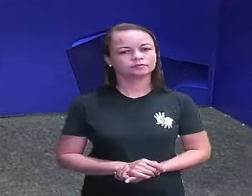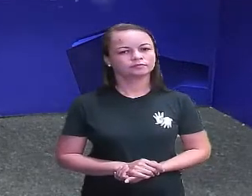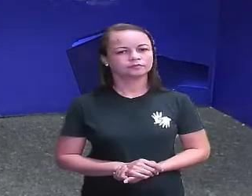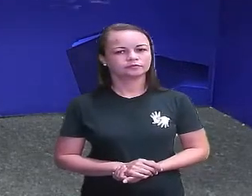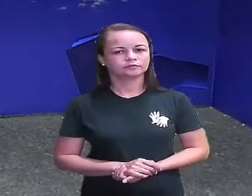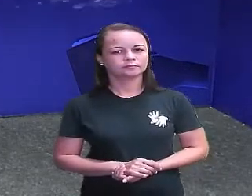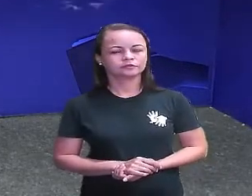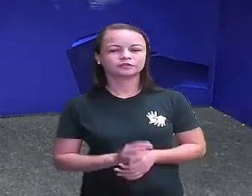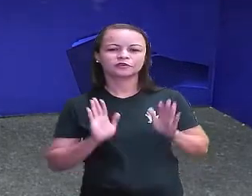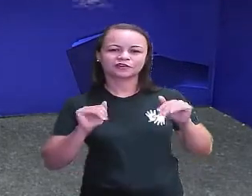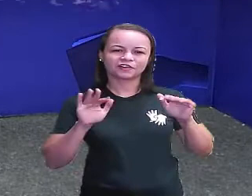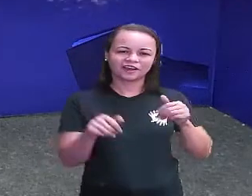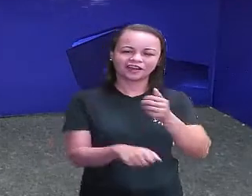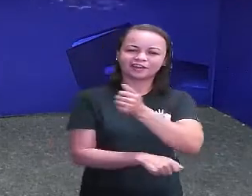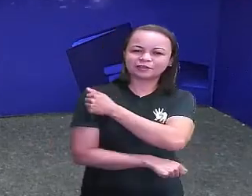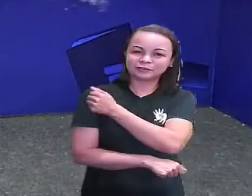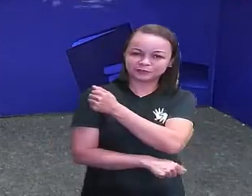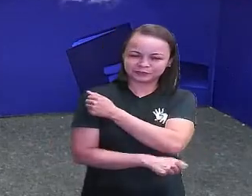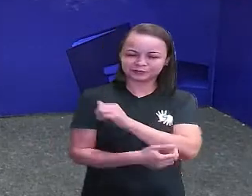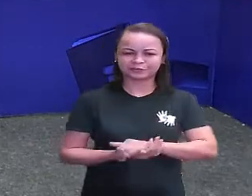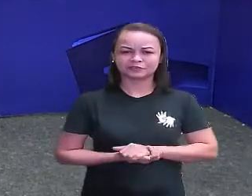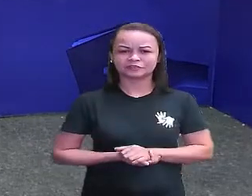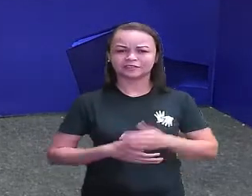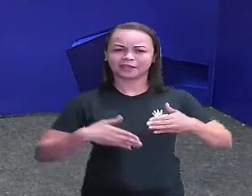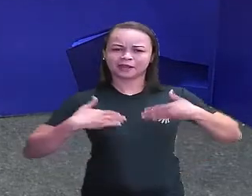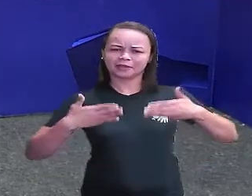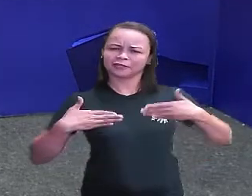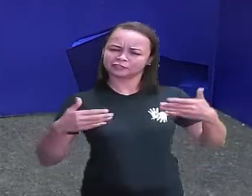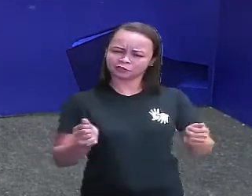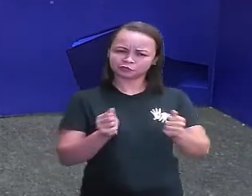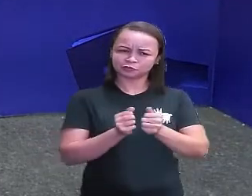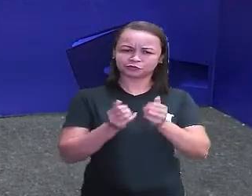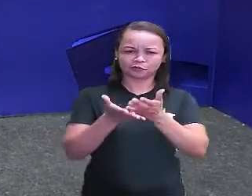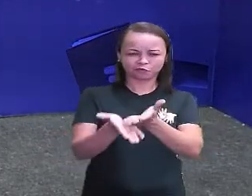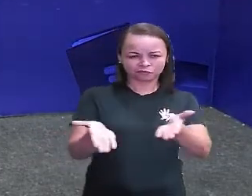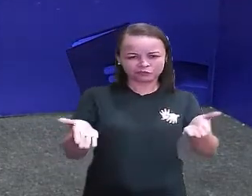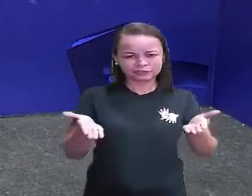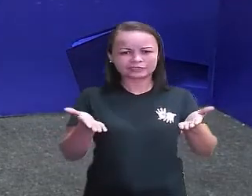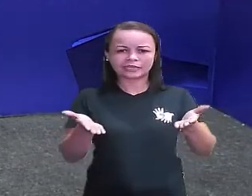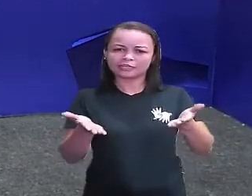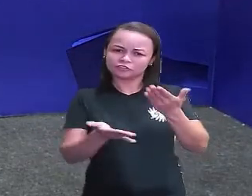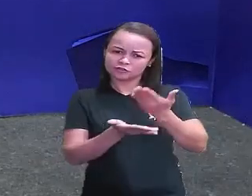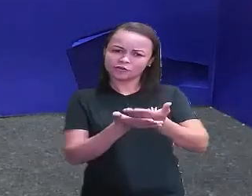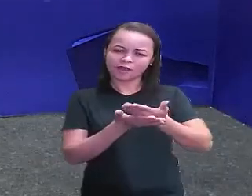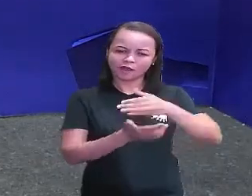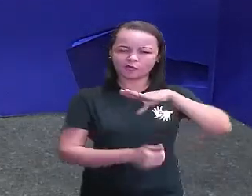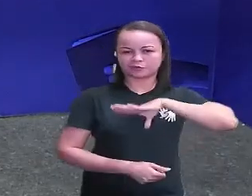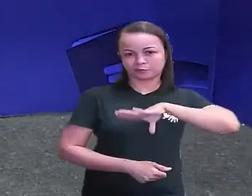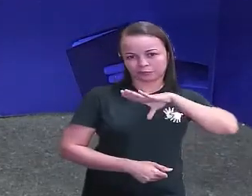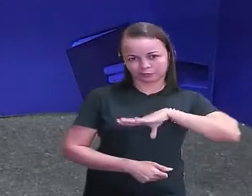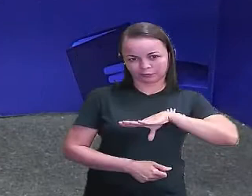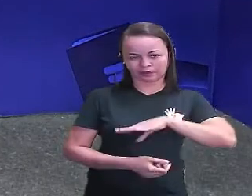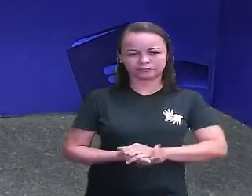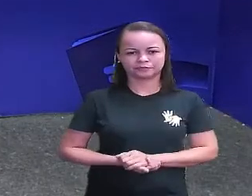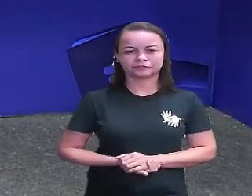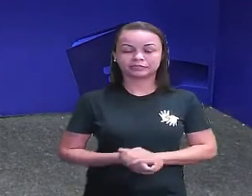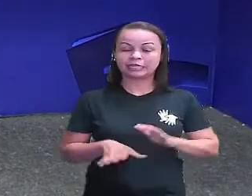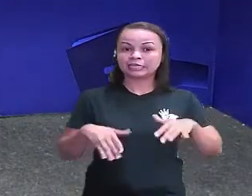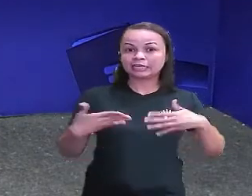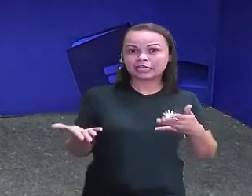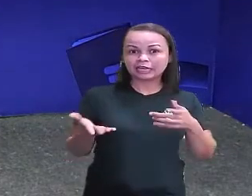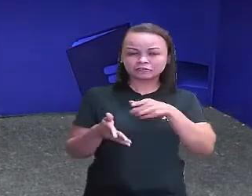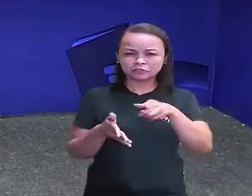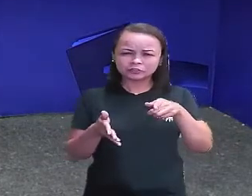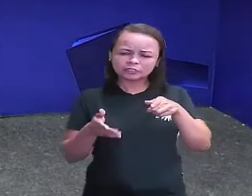Olá, meus queridos alunos! Que alegria estar aqui com vocês em mais uma aula de língua portuguesa. E aí, preparados para